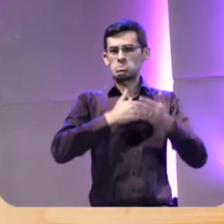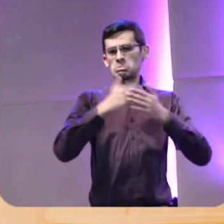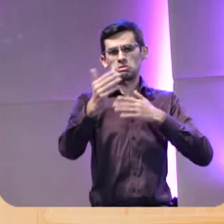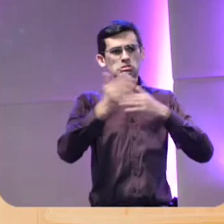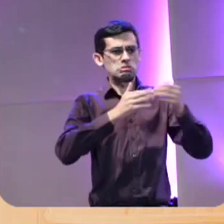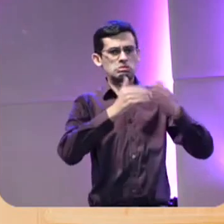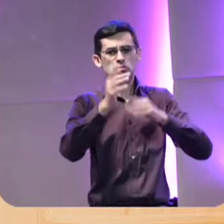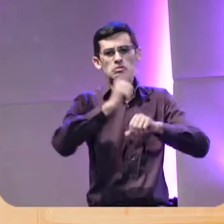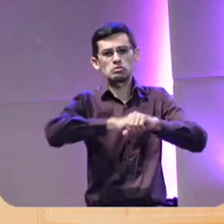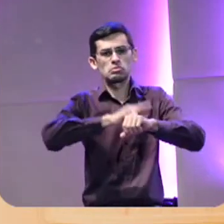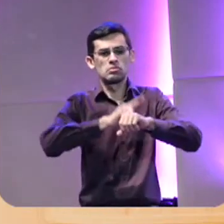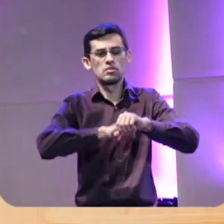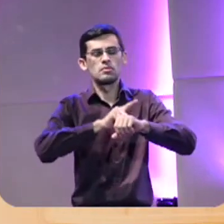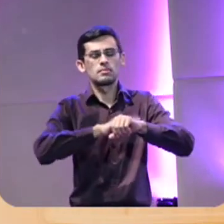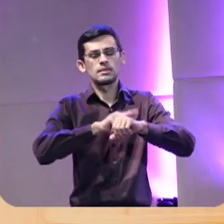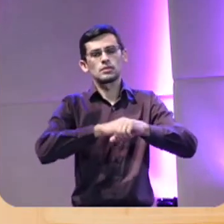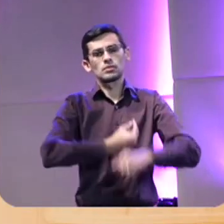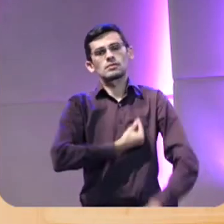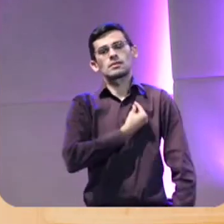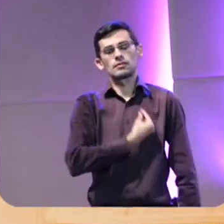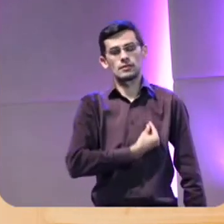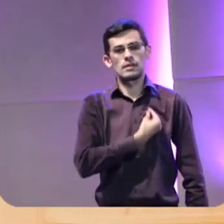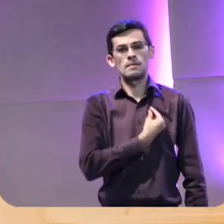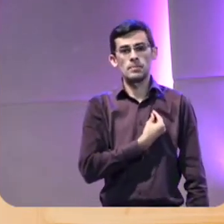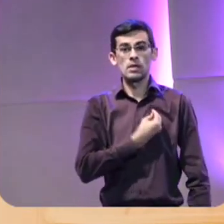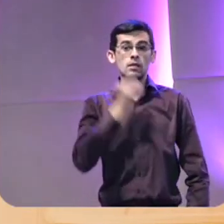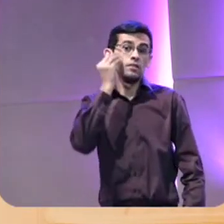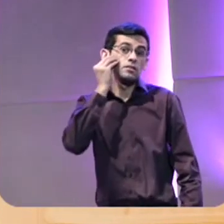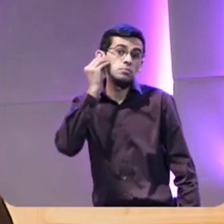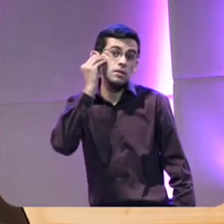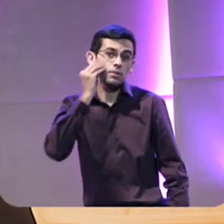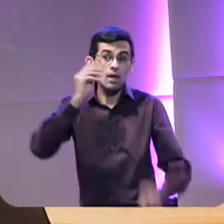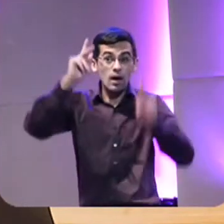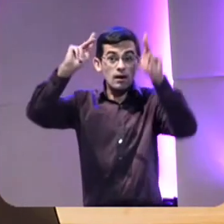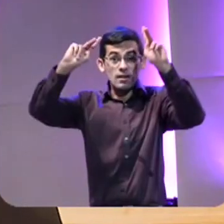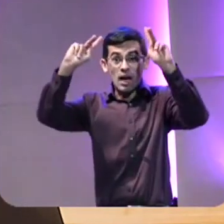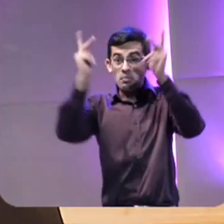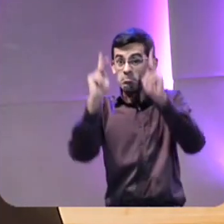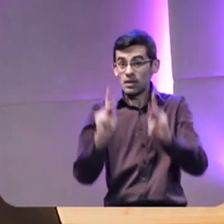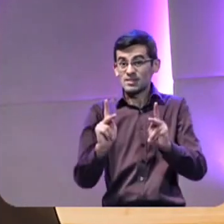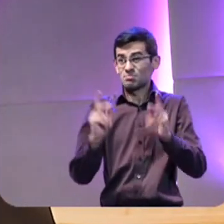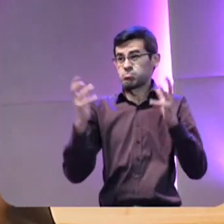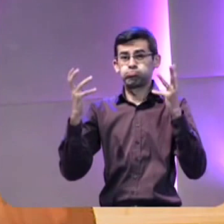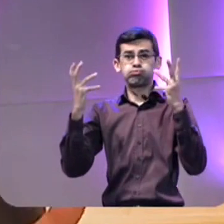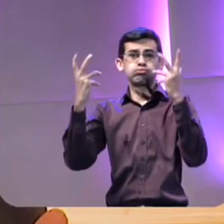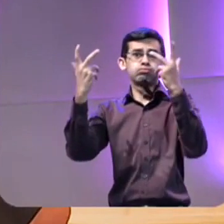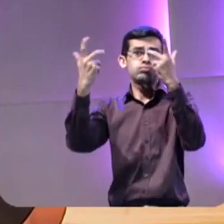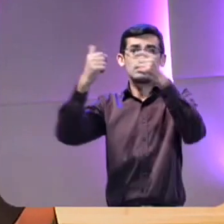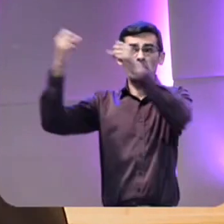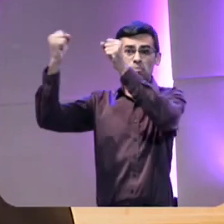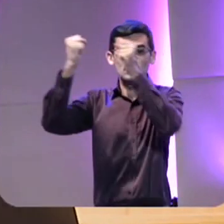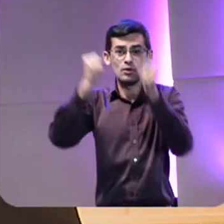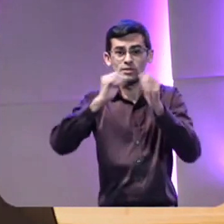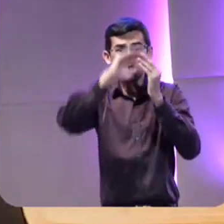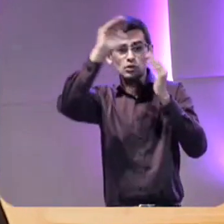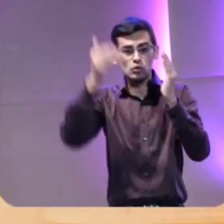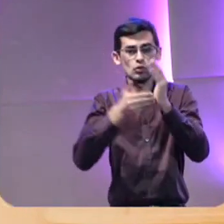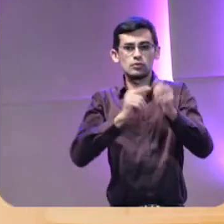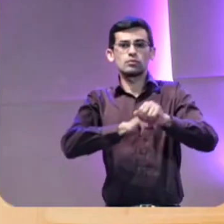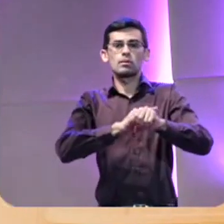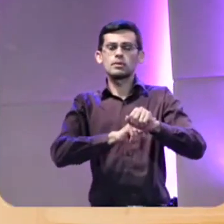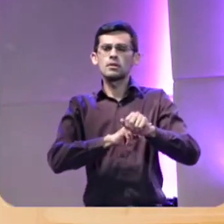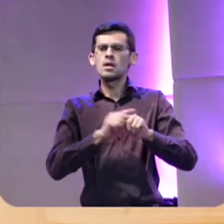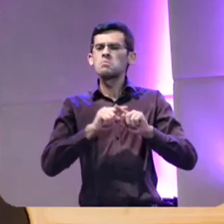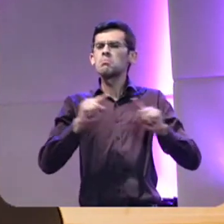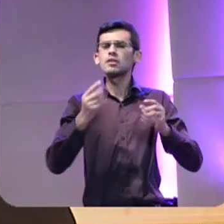qualquer circunstância da vida e desfrutar uma paz transcendente em todo o tempo. Mas como